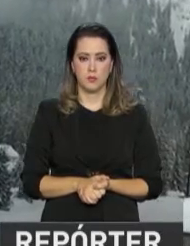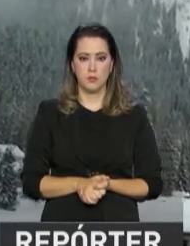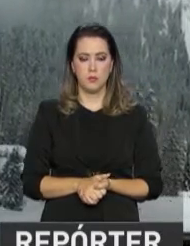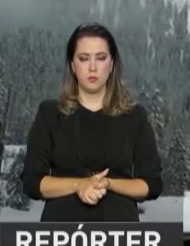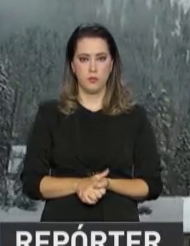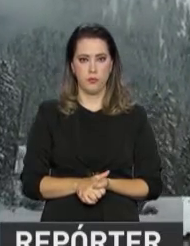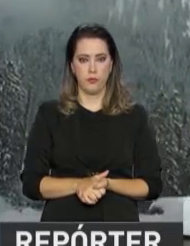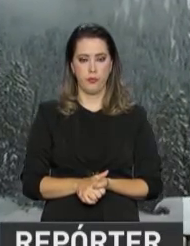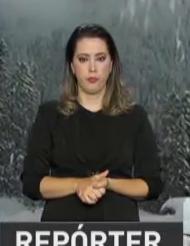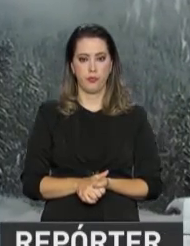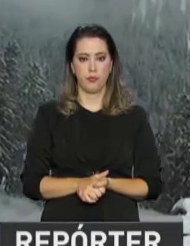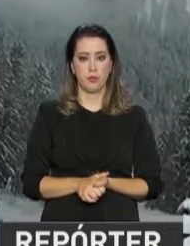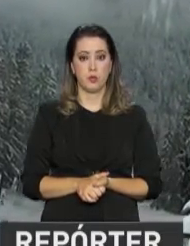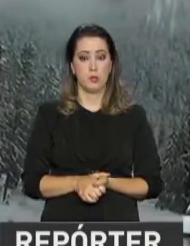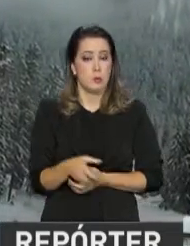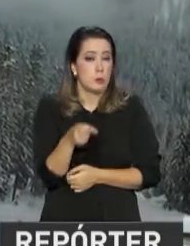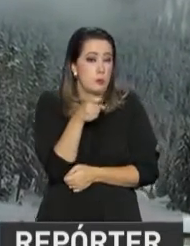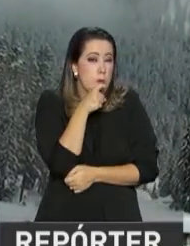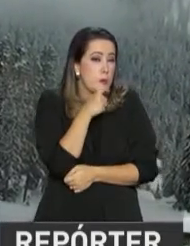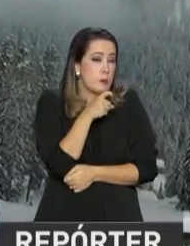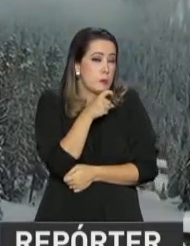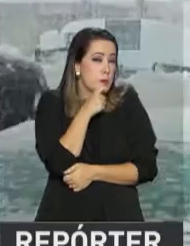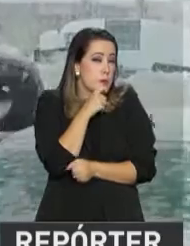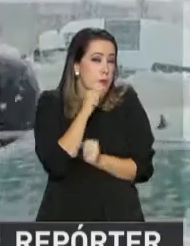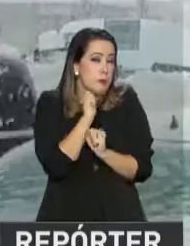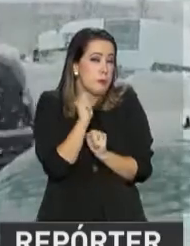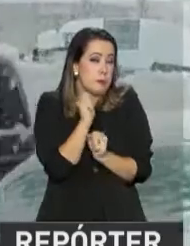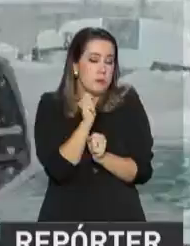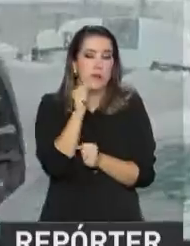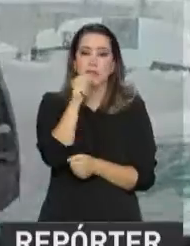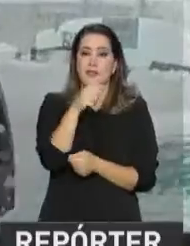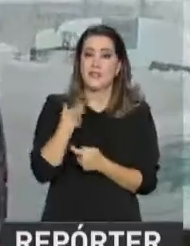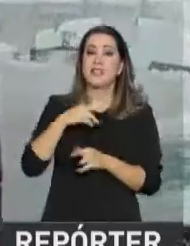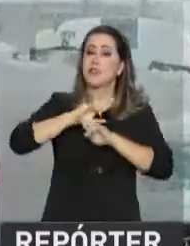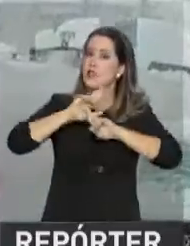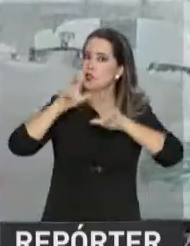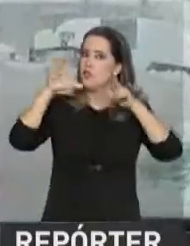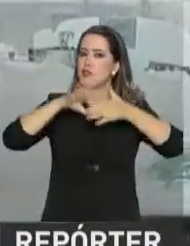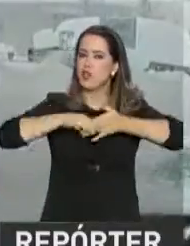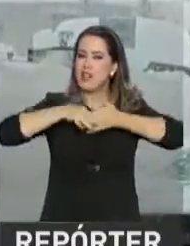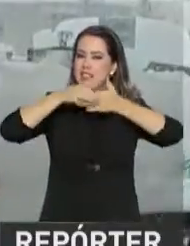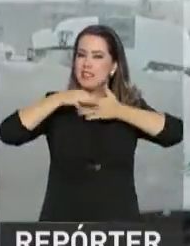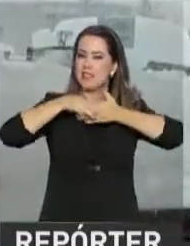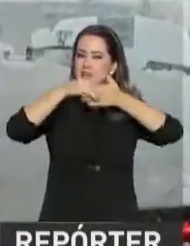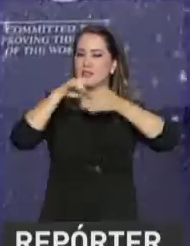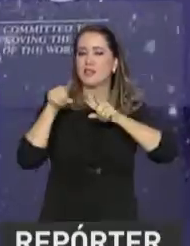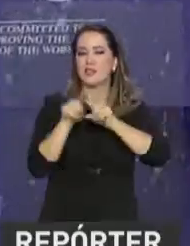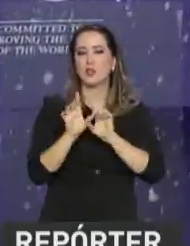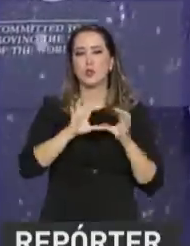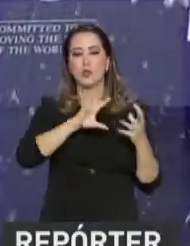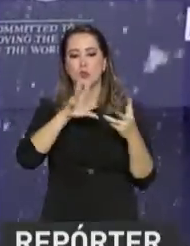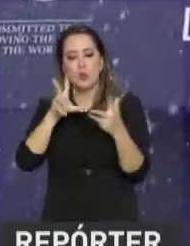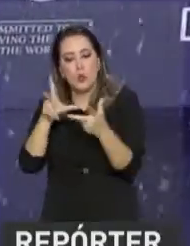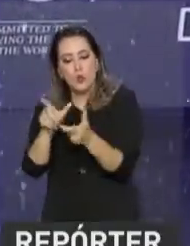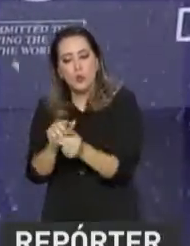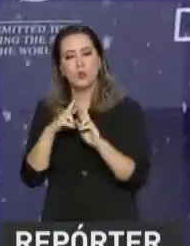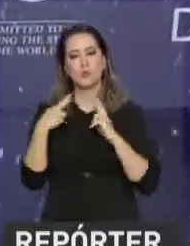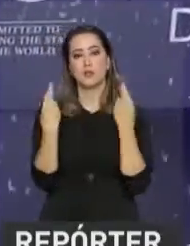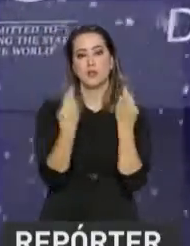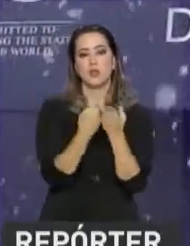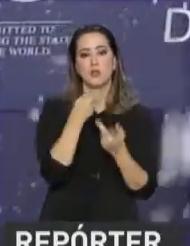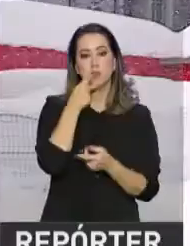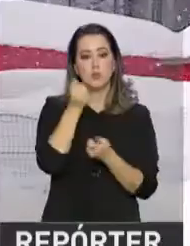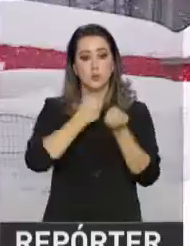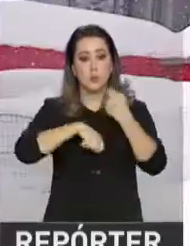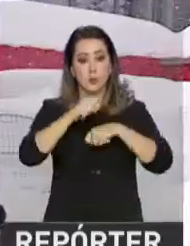é no inverno dos alpes suíços que boa parte das principais lideranças internacionais se reúne para tratar de